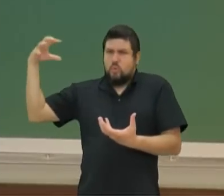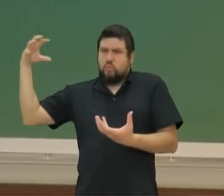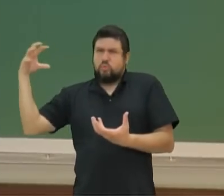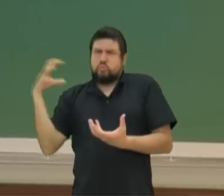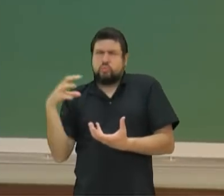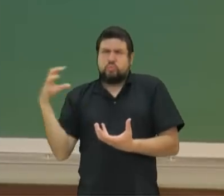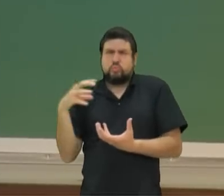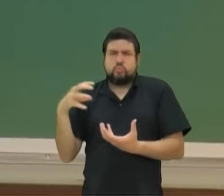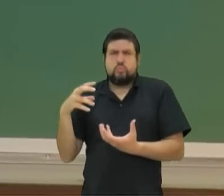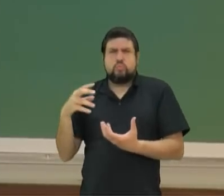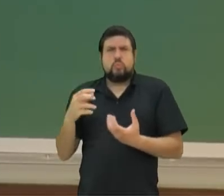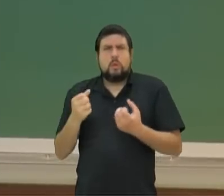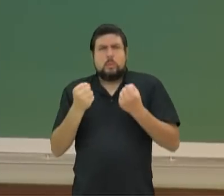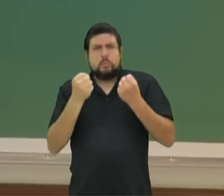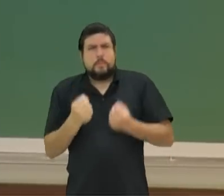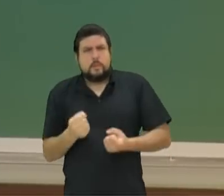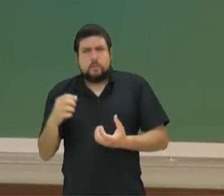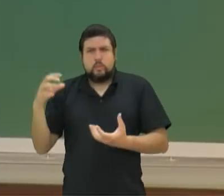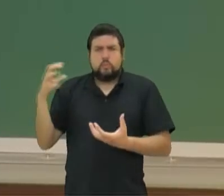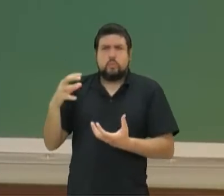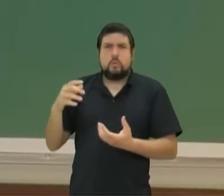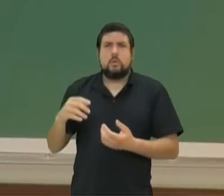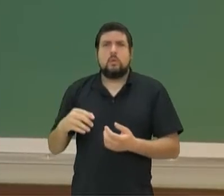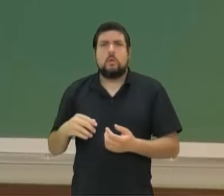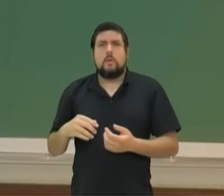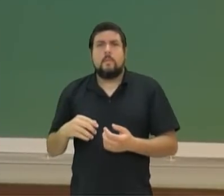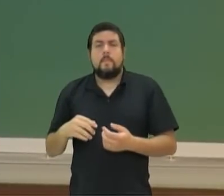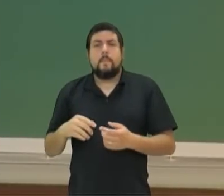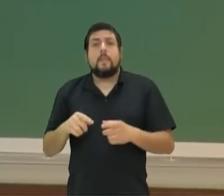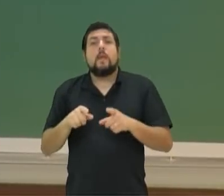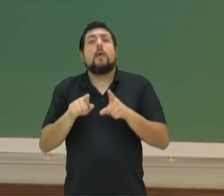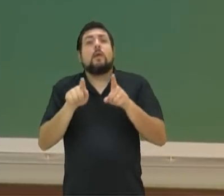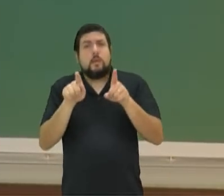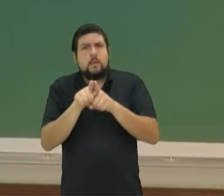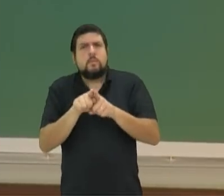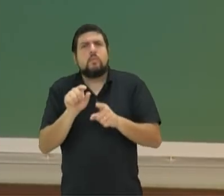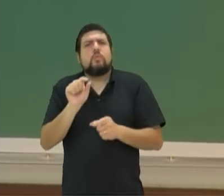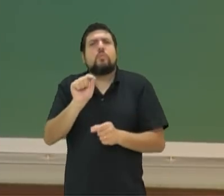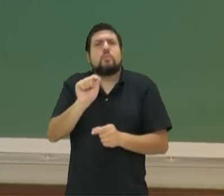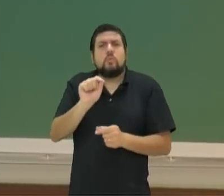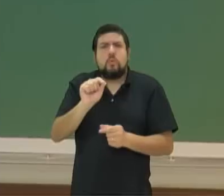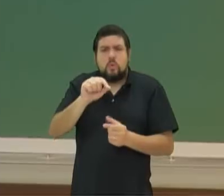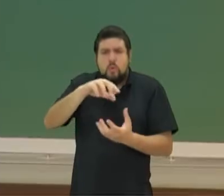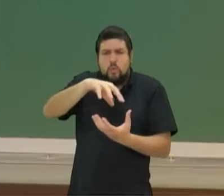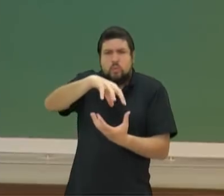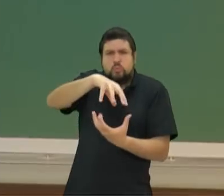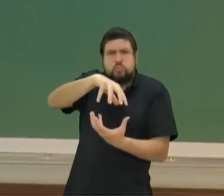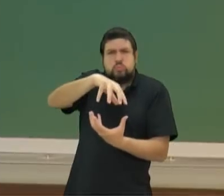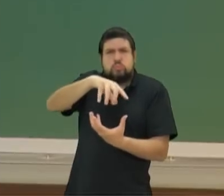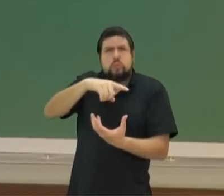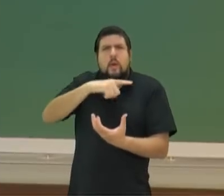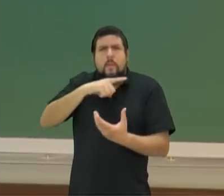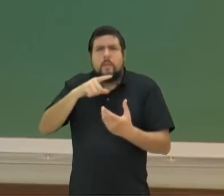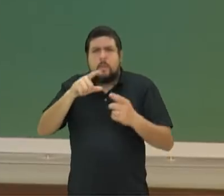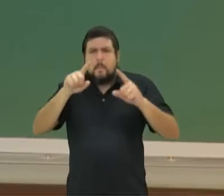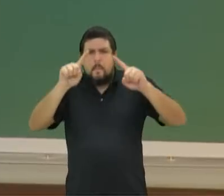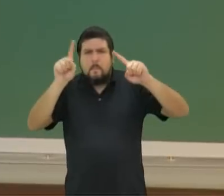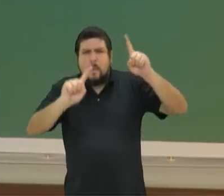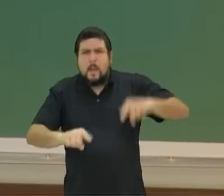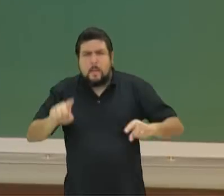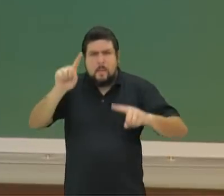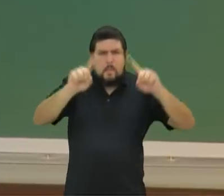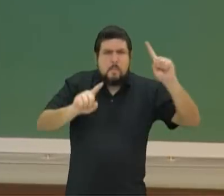descarga elétrica, eram tempestades, mas não eram tempestades de chuva, eram tempestades elétricas, por conta da quantidade